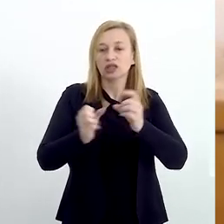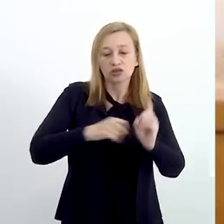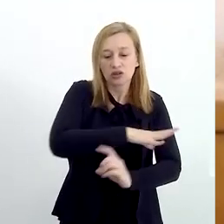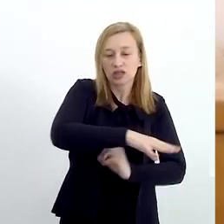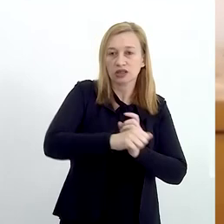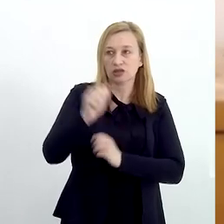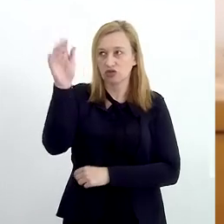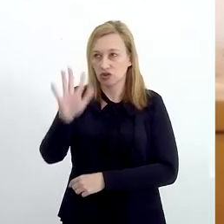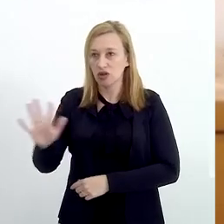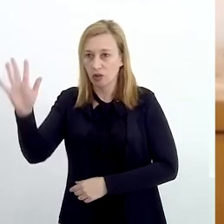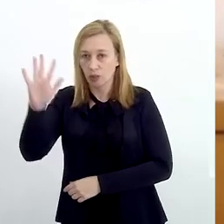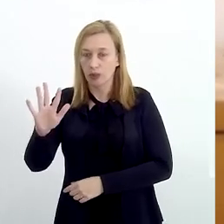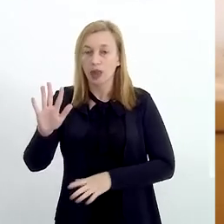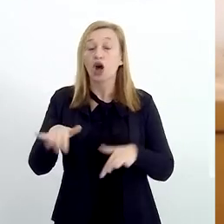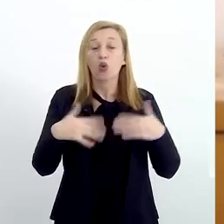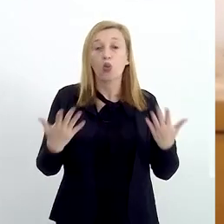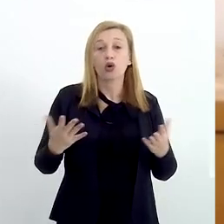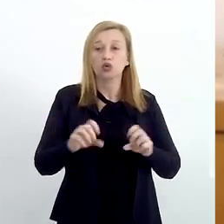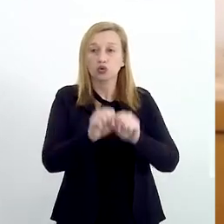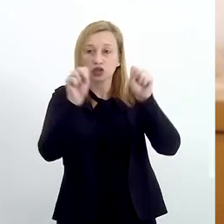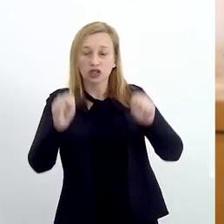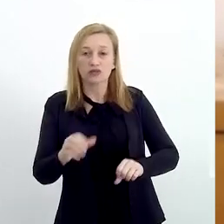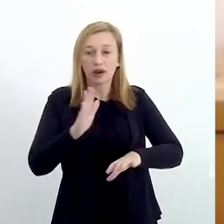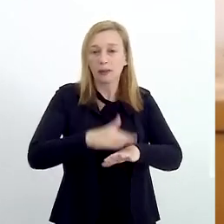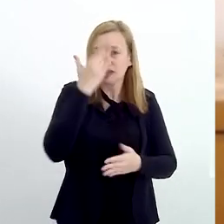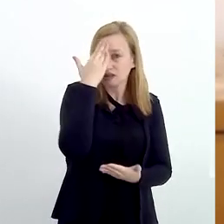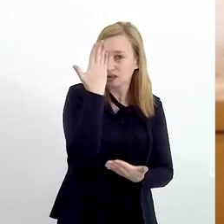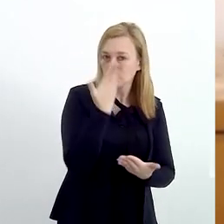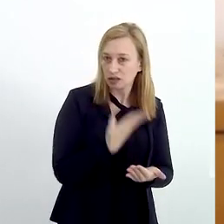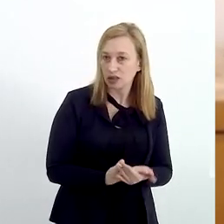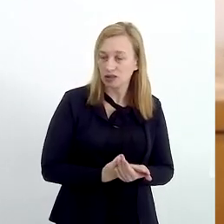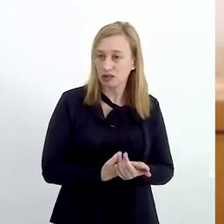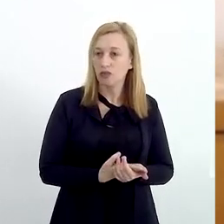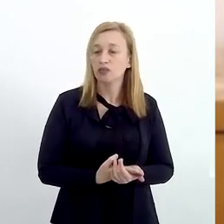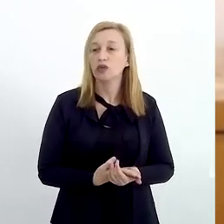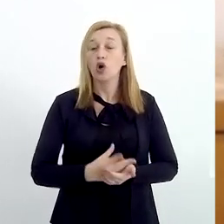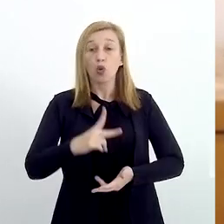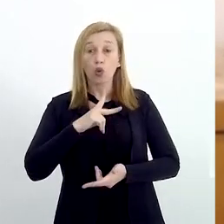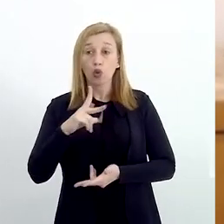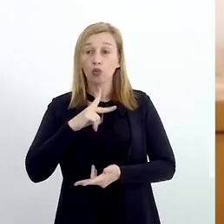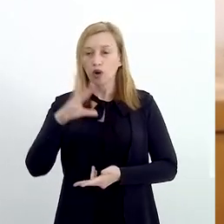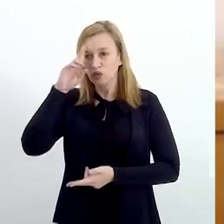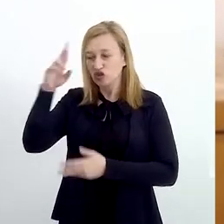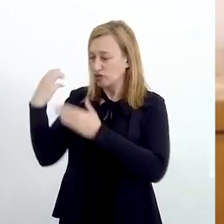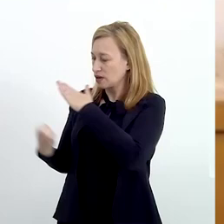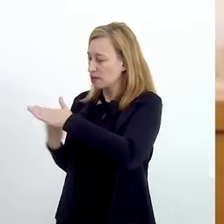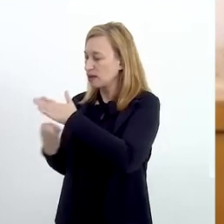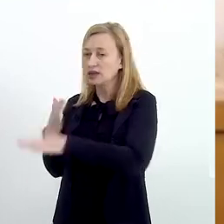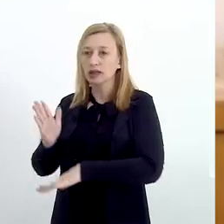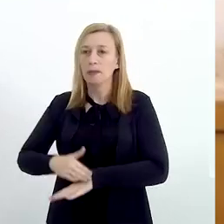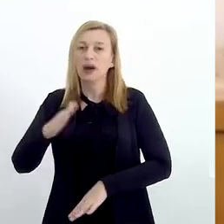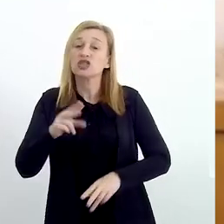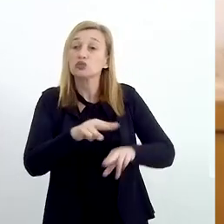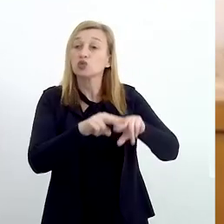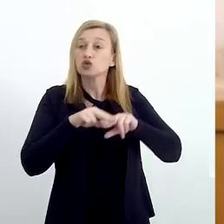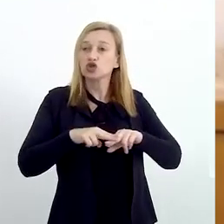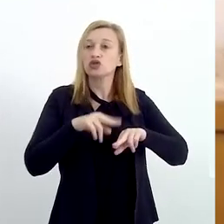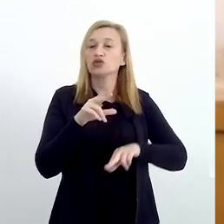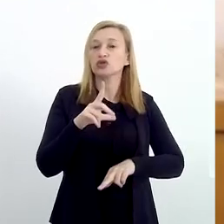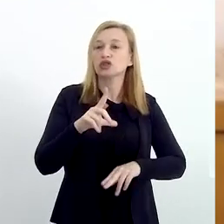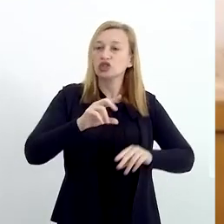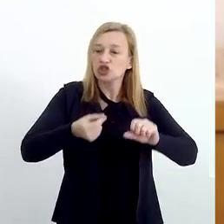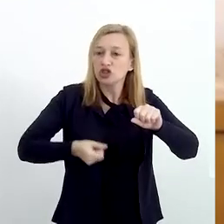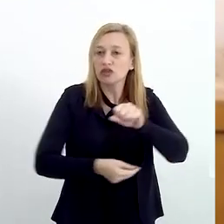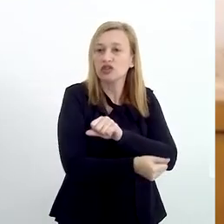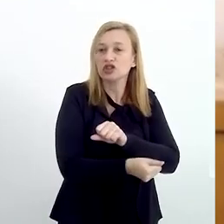para a sociedade como um todo quando o sistema fica mais confiável é o próprio empresário começa a ter mais